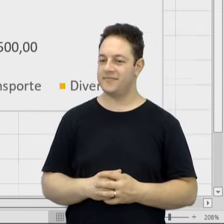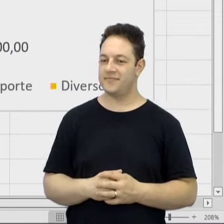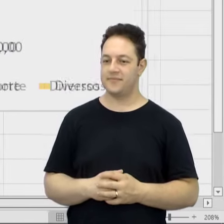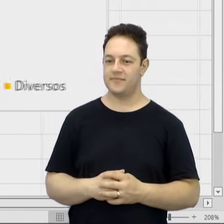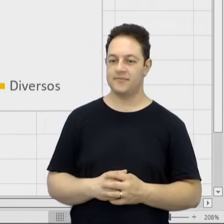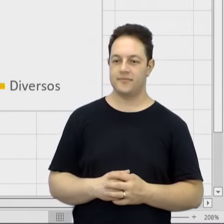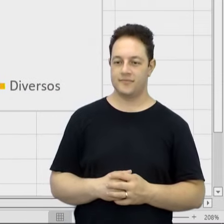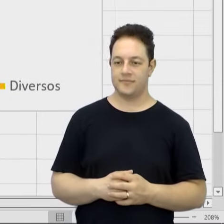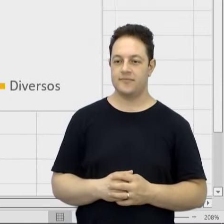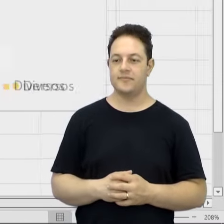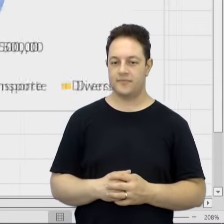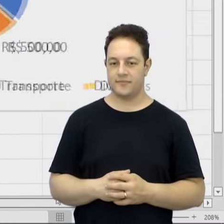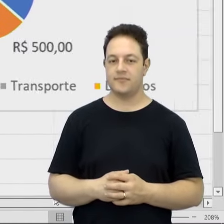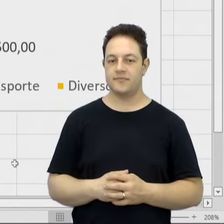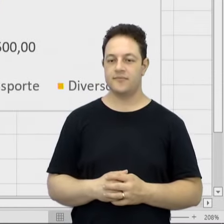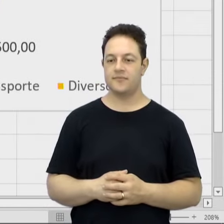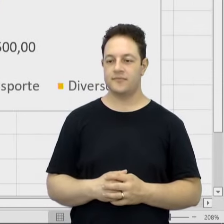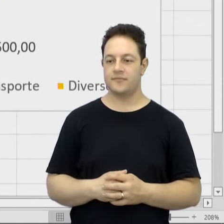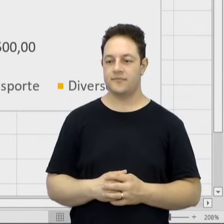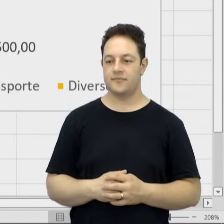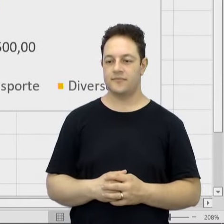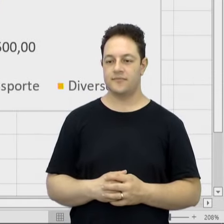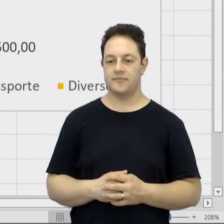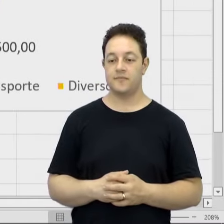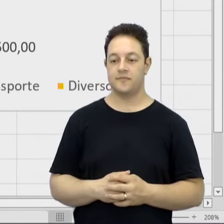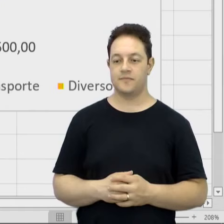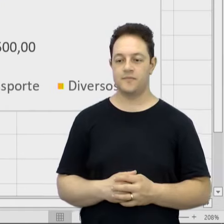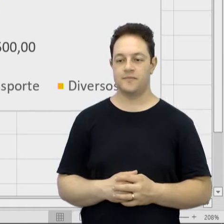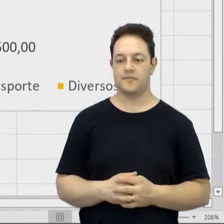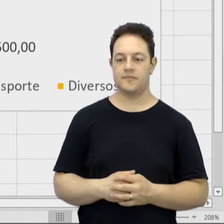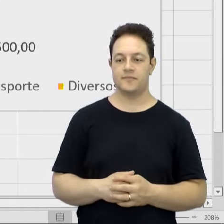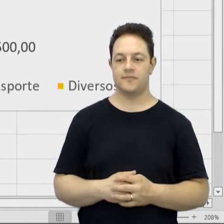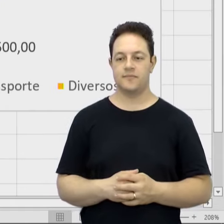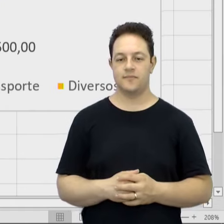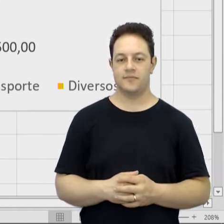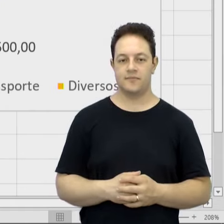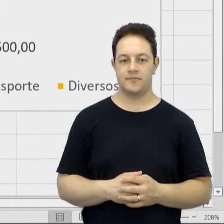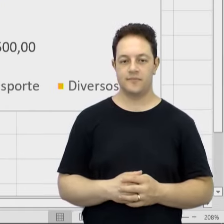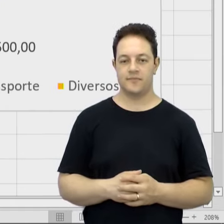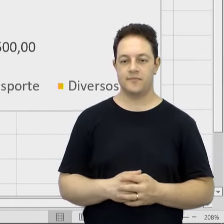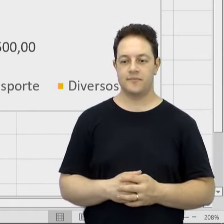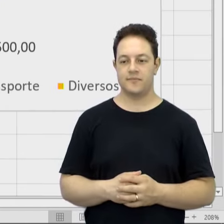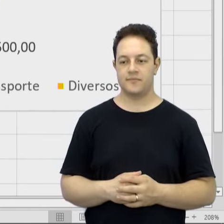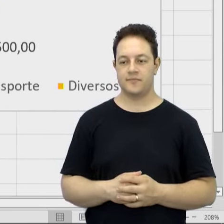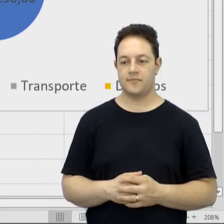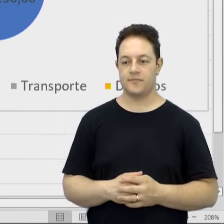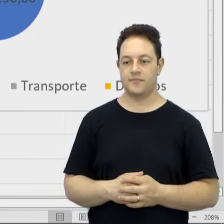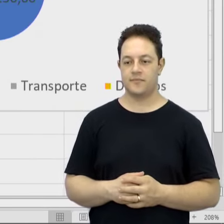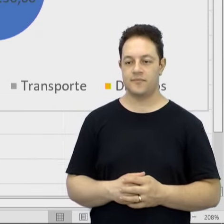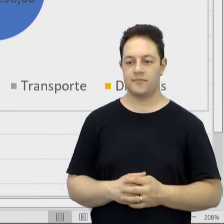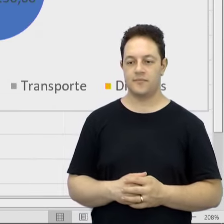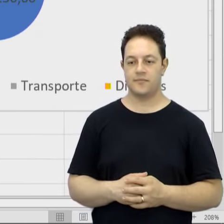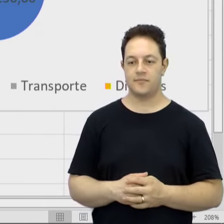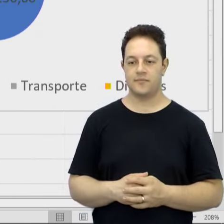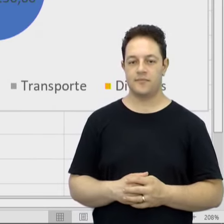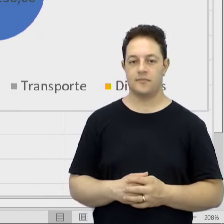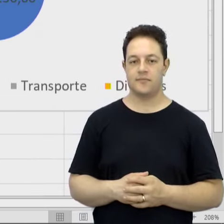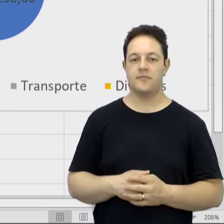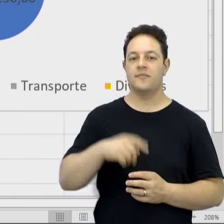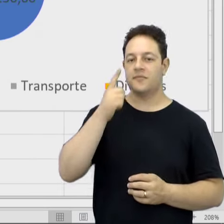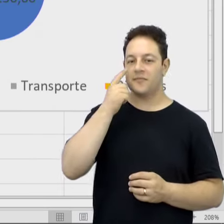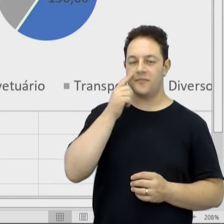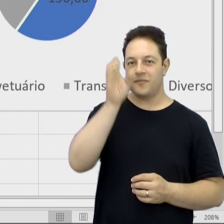Eu tenho a mesma tabela, né? Então eu ocultei aí uma coluna. Eu vou ensinar vocês hoje a ocultar a